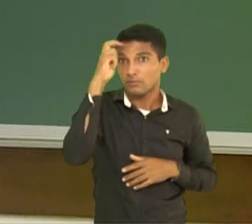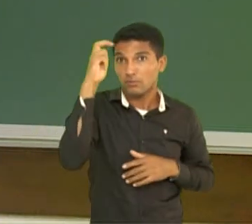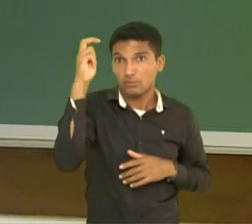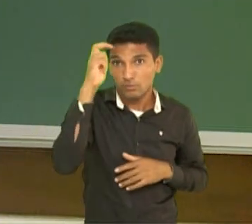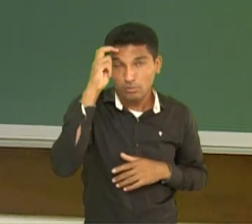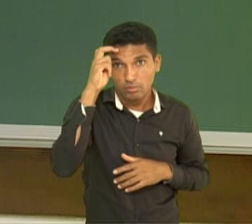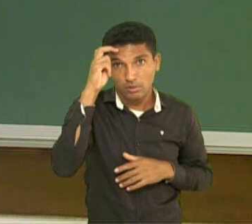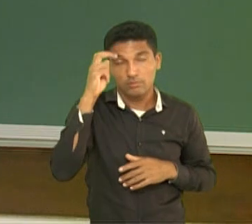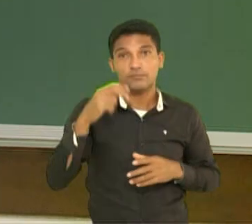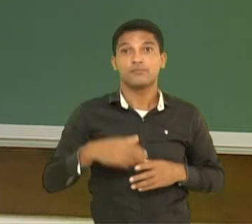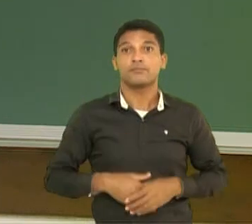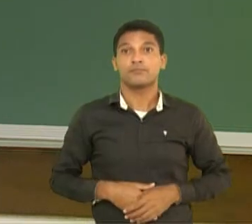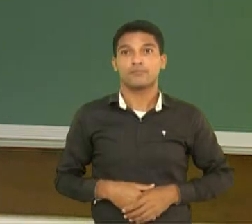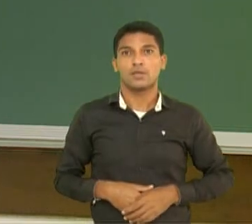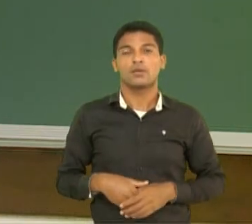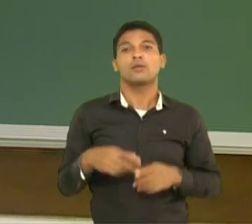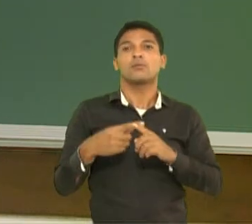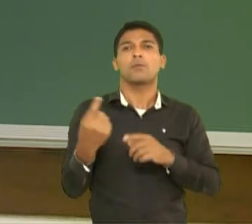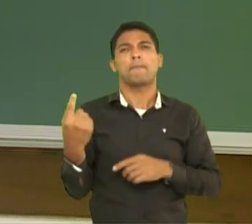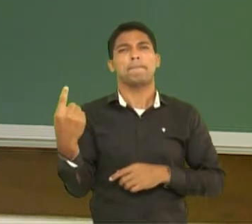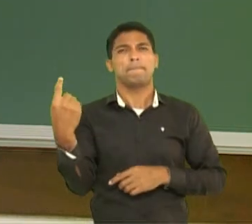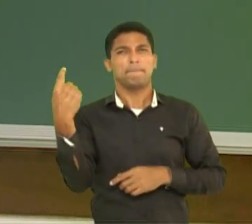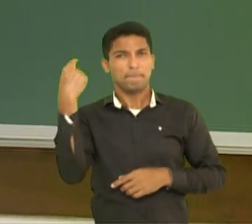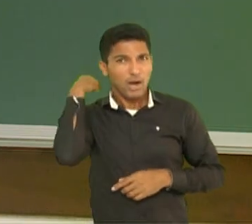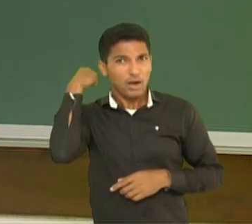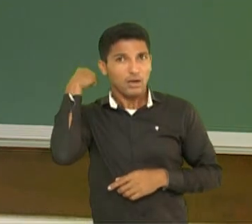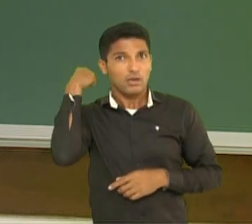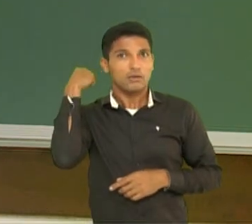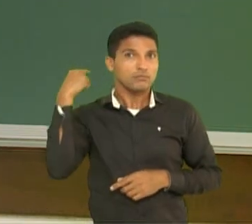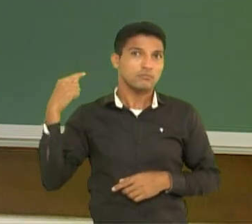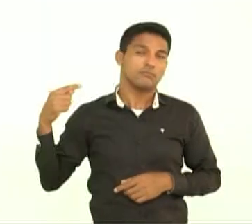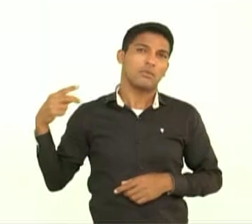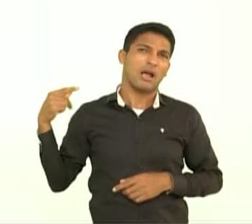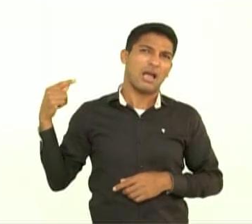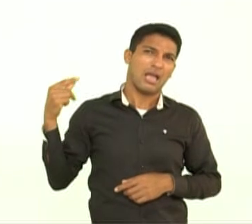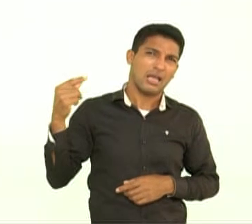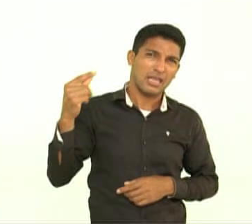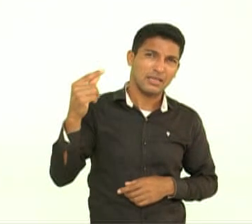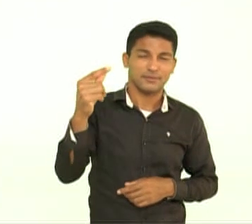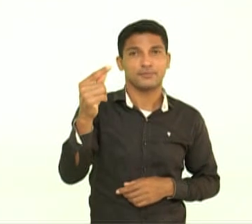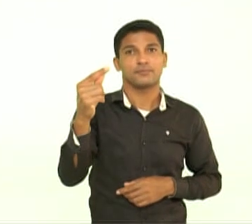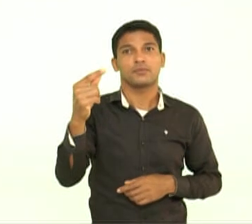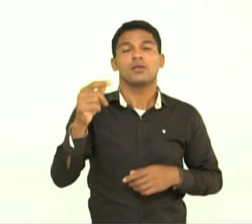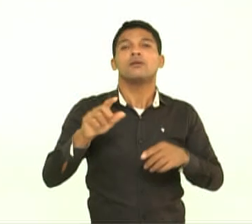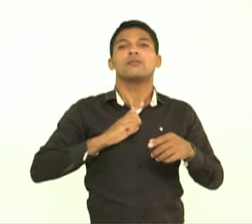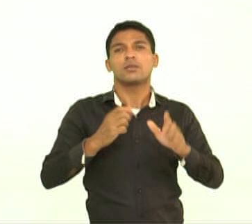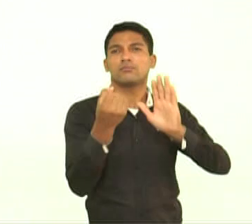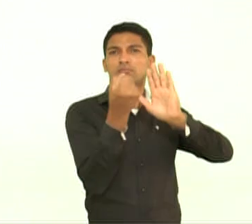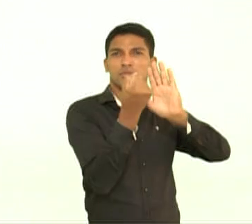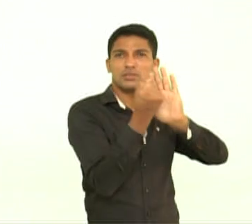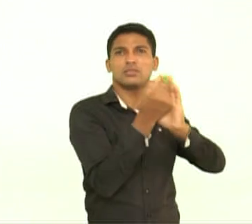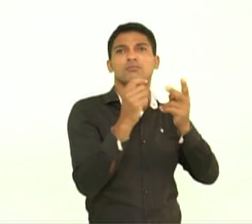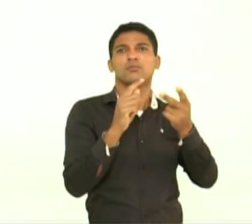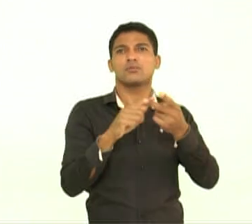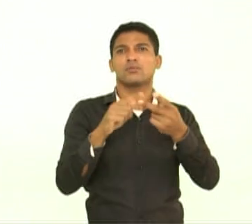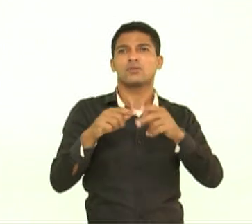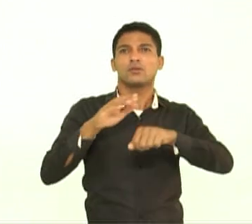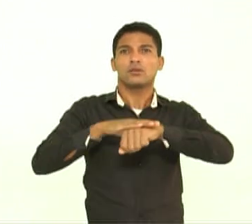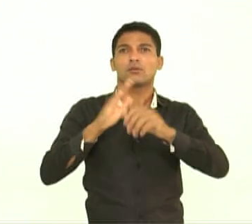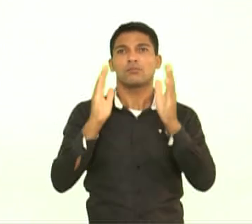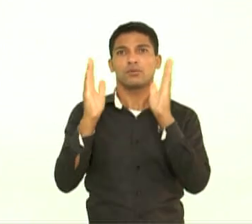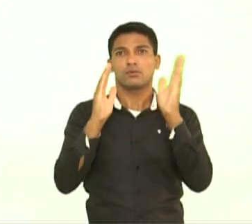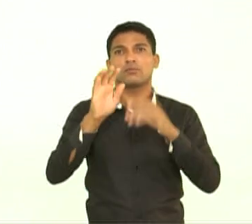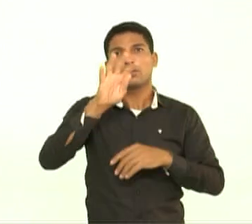reatualização de um evento mítico. E é a rememoração dos símbolos, dos períodos, das datas importantes